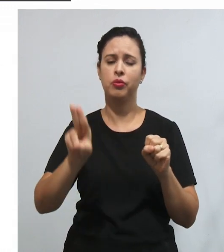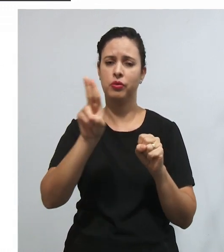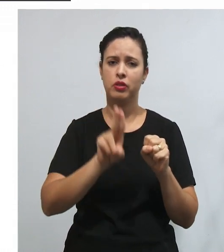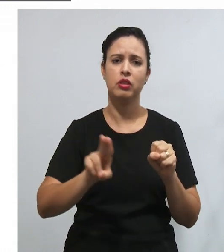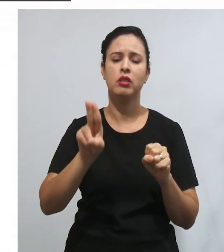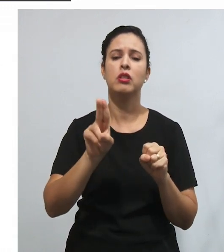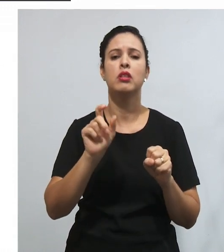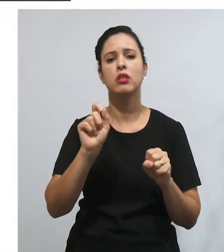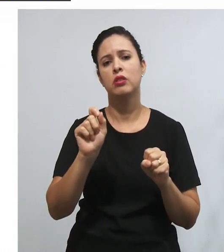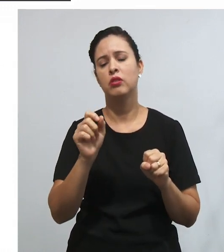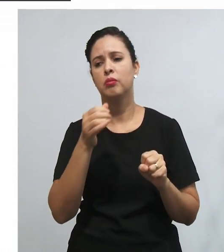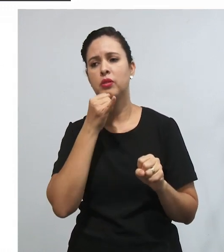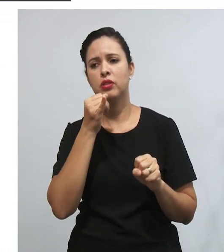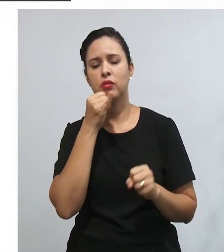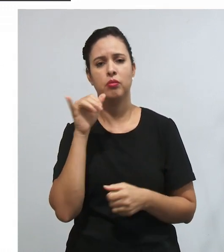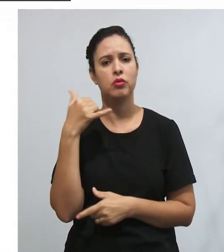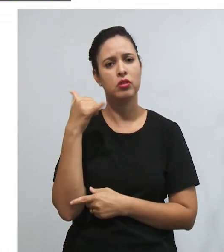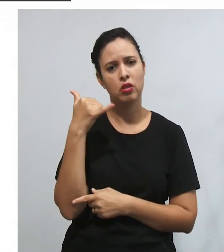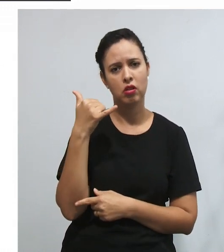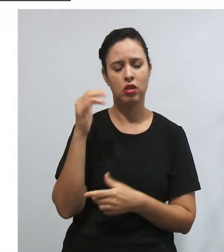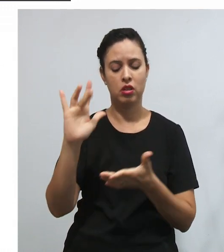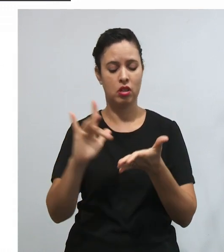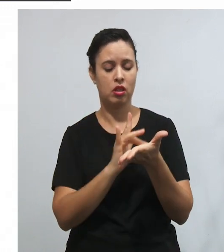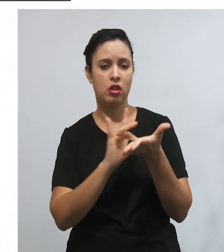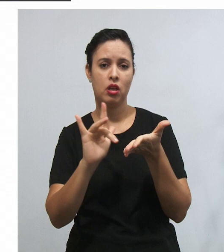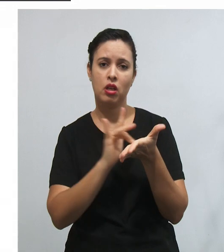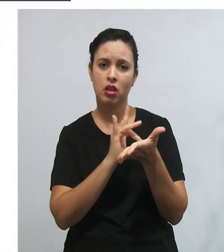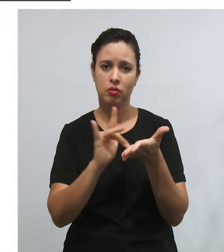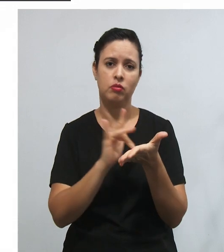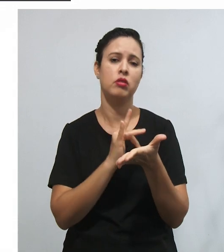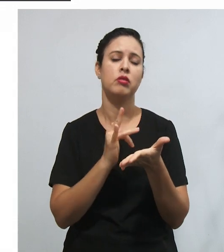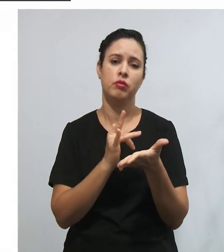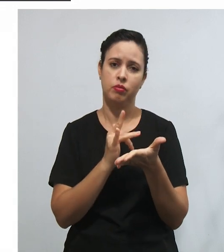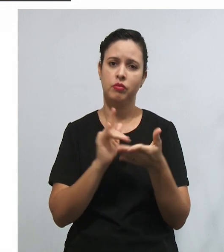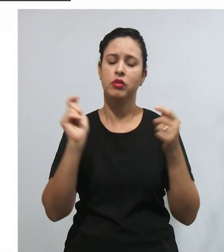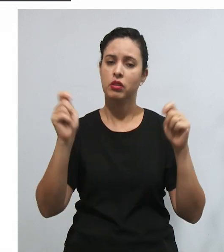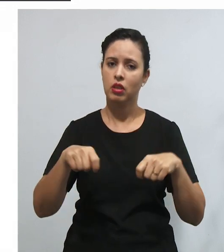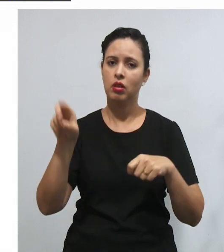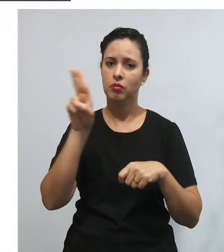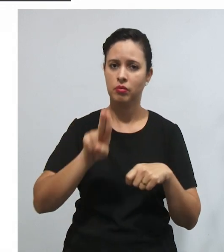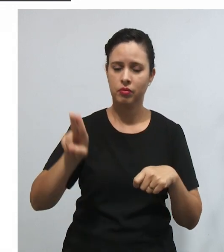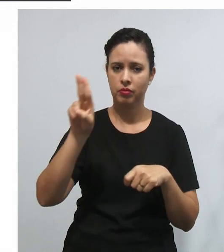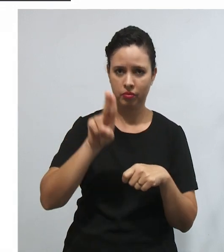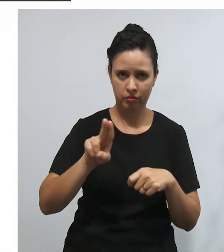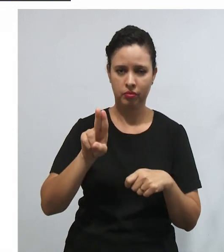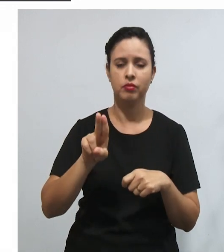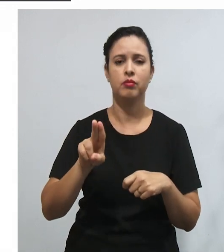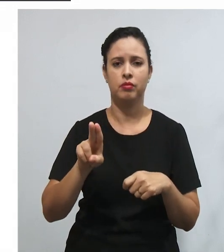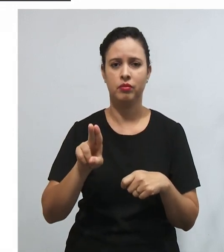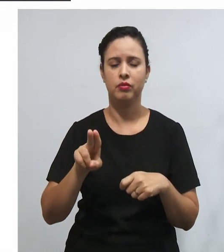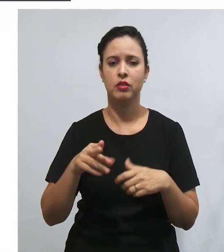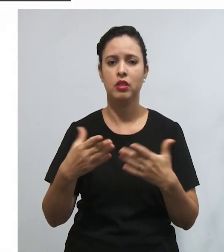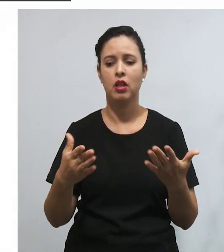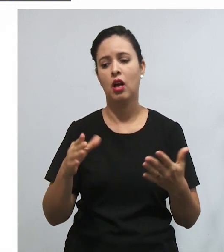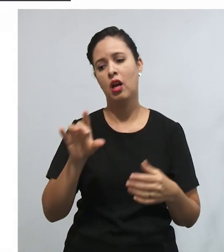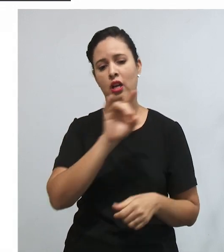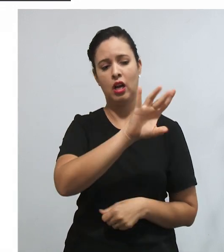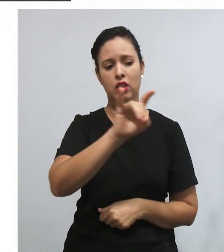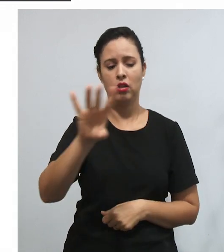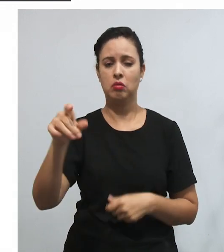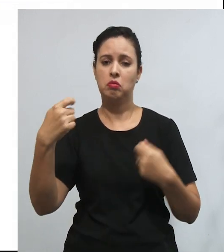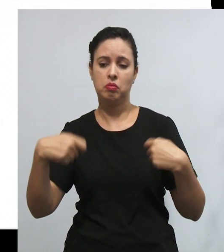pequenos aplicativos, isso tudo pode ser utilizado em dispositivos móveis, né? Tá? Então vai muito da necessidade e da demanda.